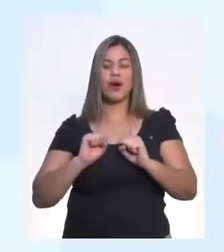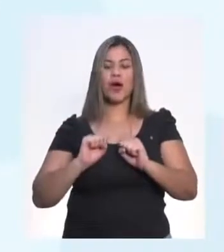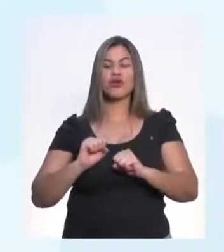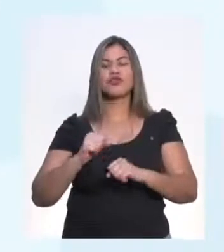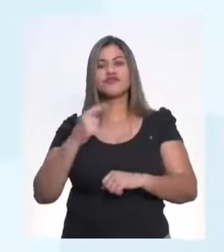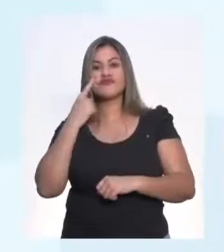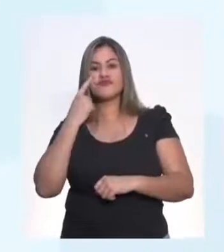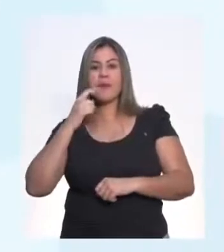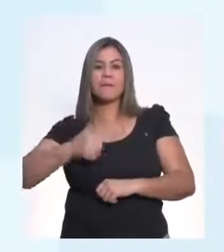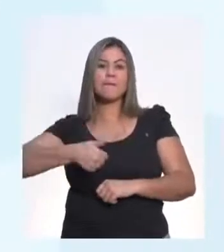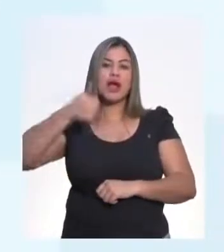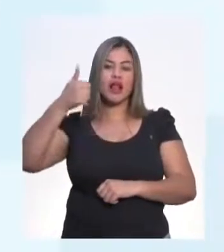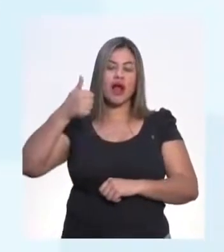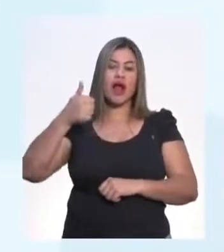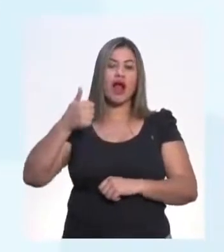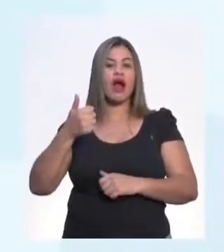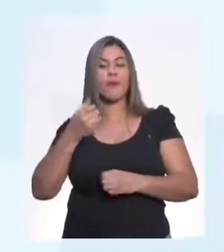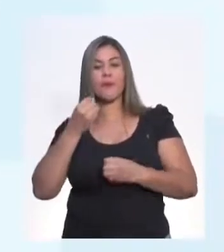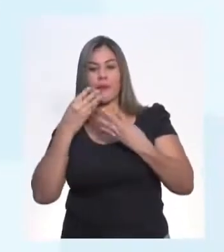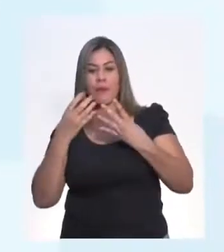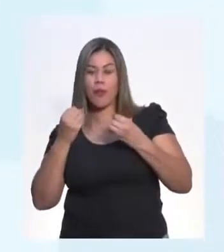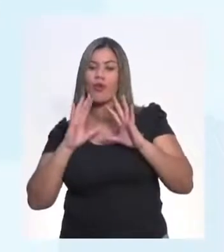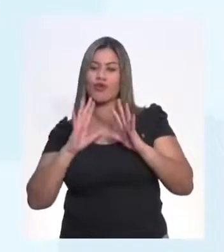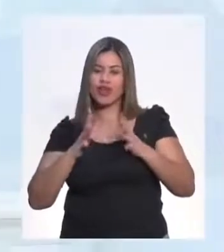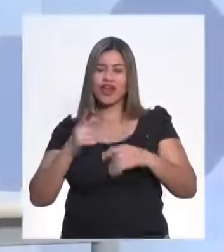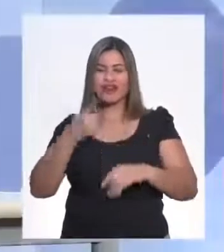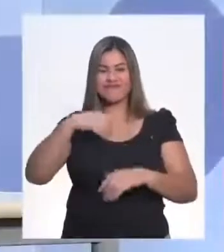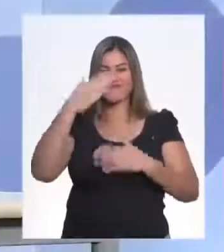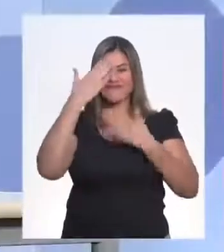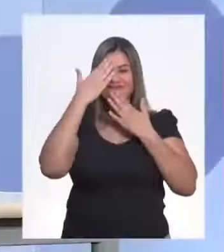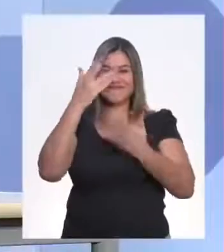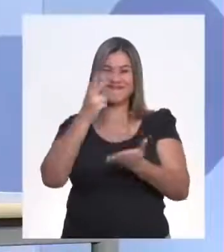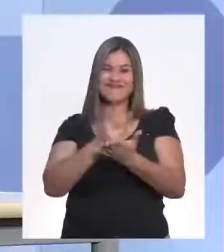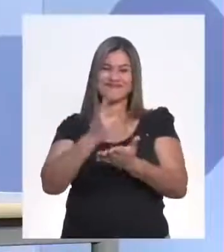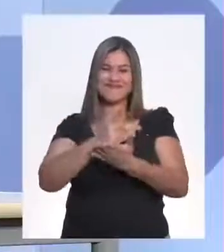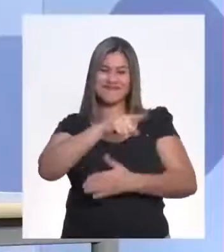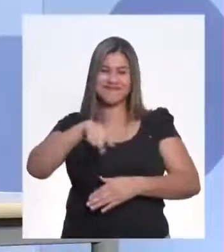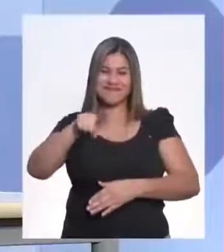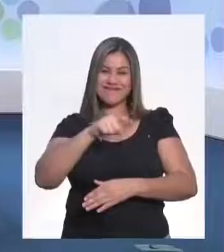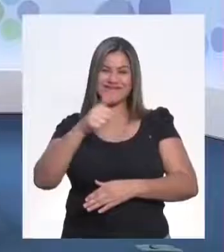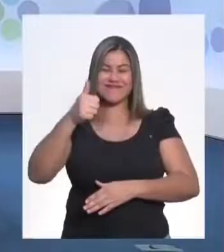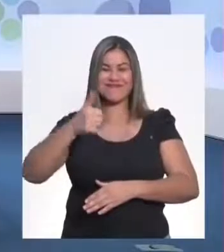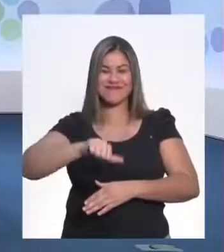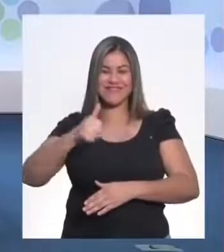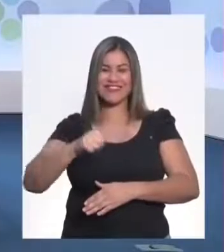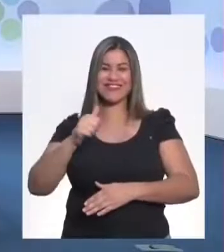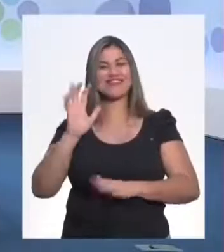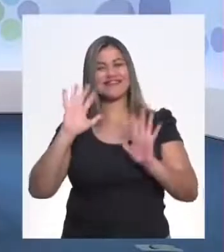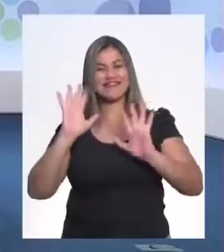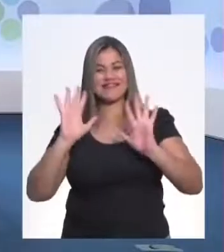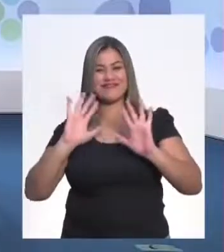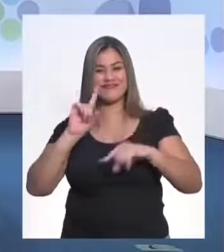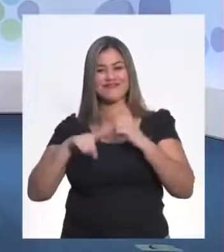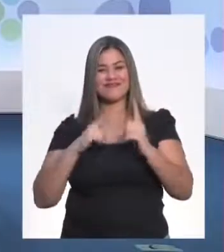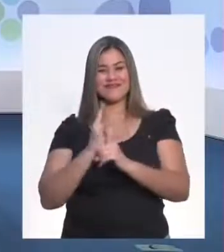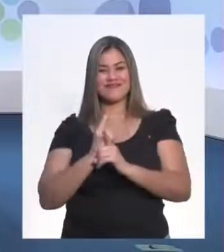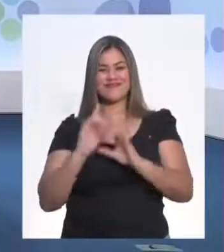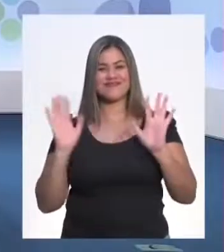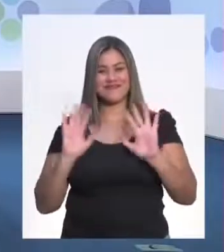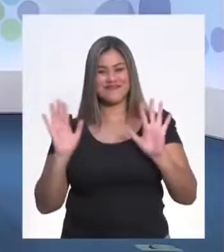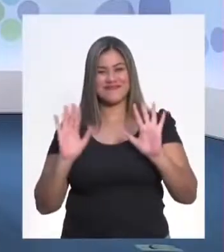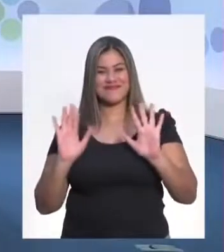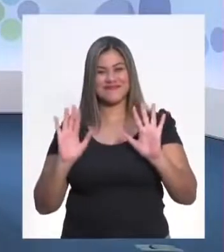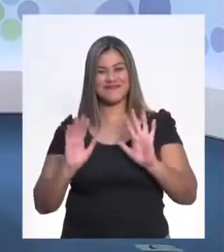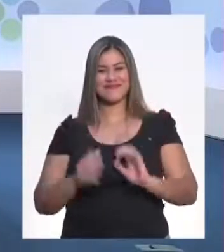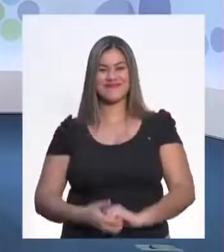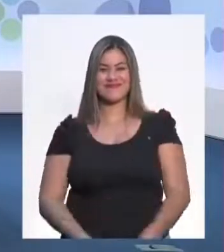pode melhorar, o que vocês acham que tá bom? Que a gente agradece sempre essa avaliação de vocês. Tchau, até uma próxima aula. Tchau, pessoal, até a